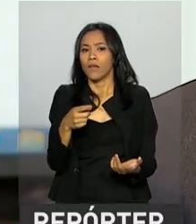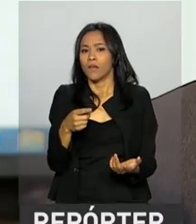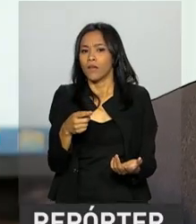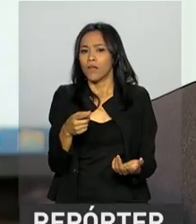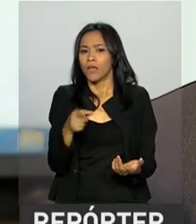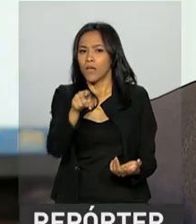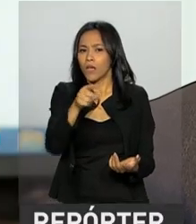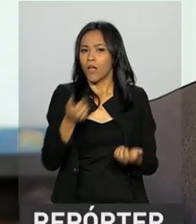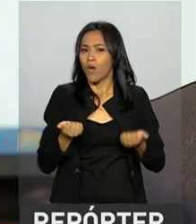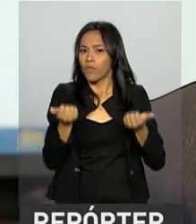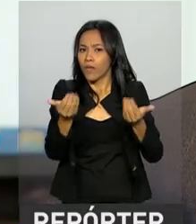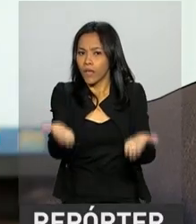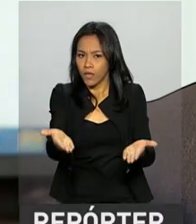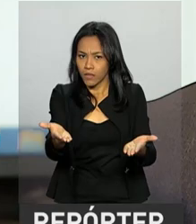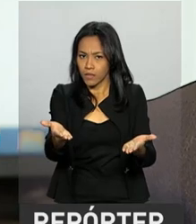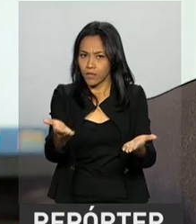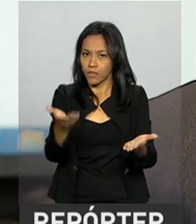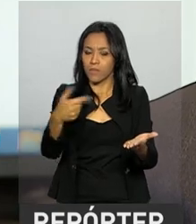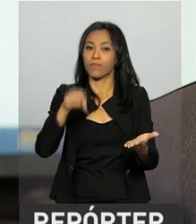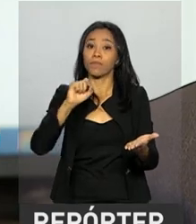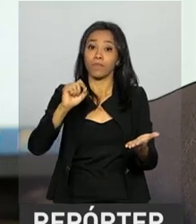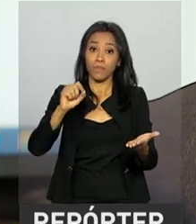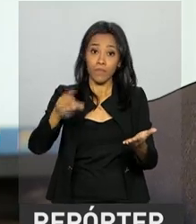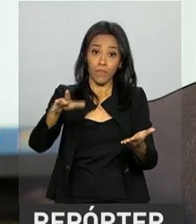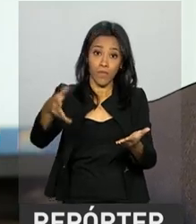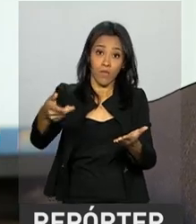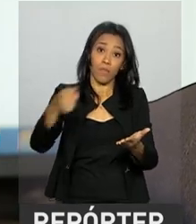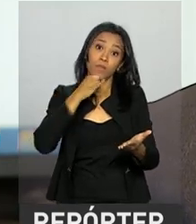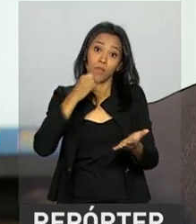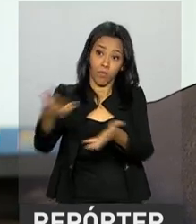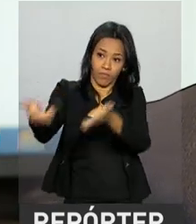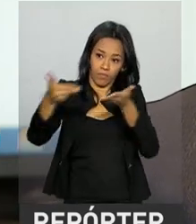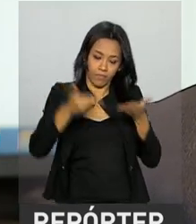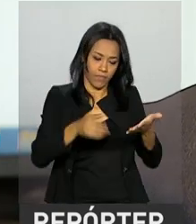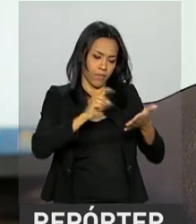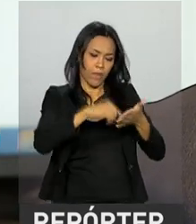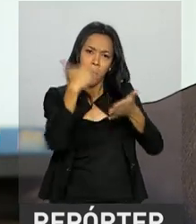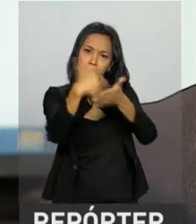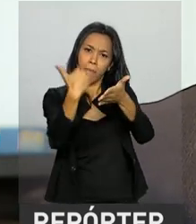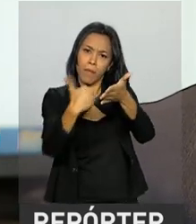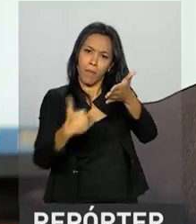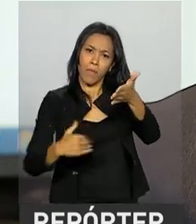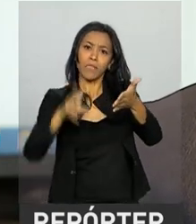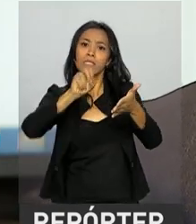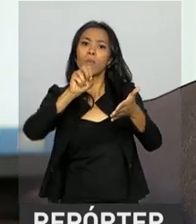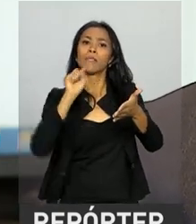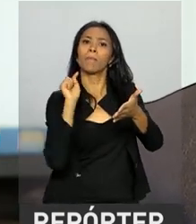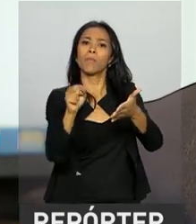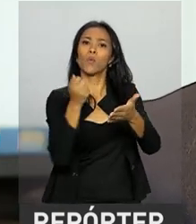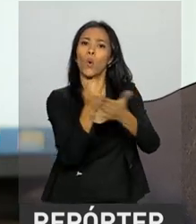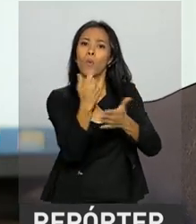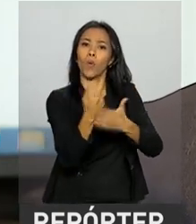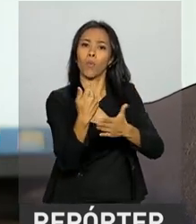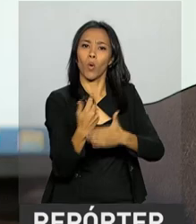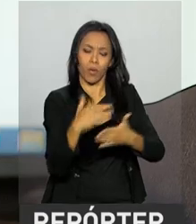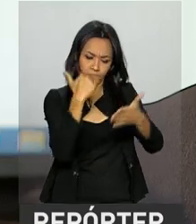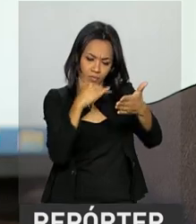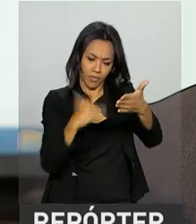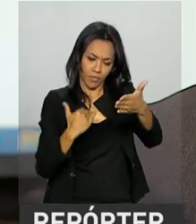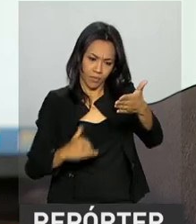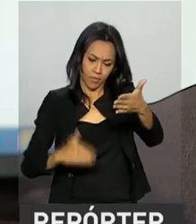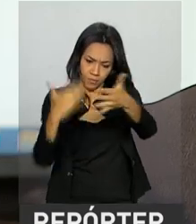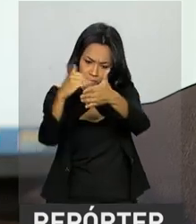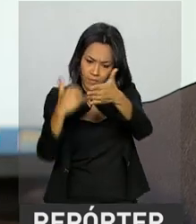ele oferece para o gestor a partir de uma base com mais de 50 mil compras anuais os preços para